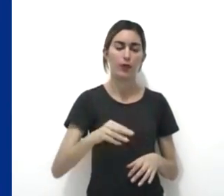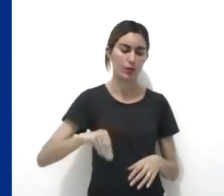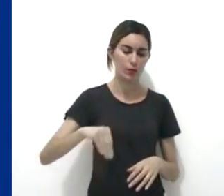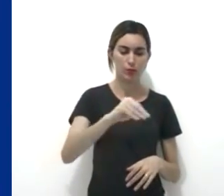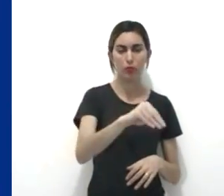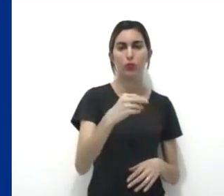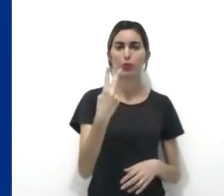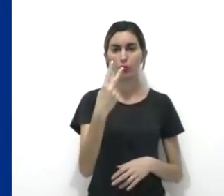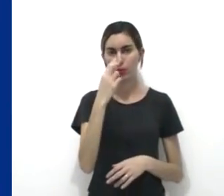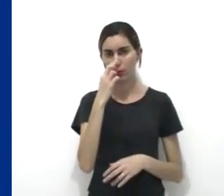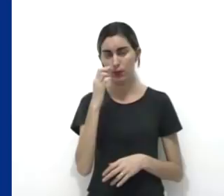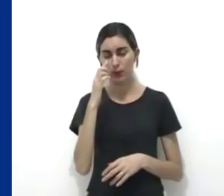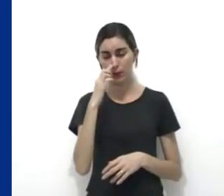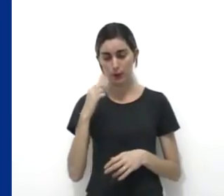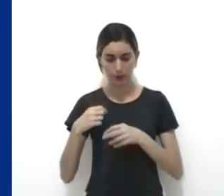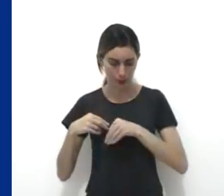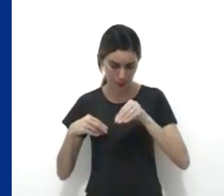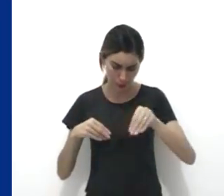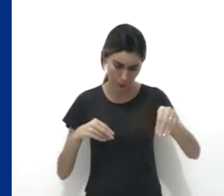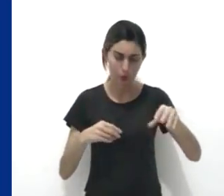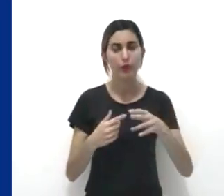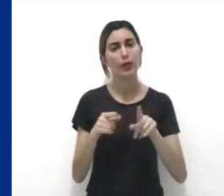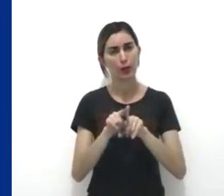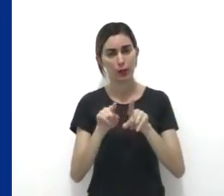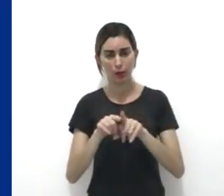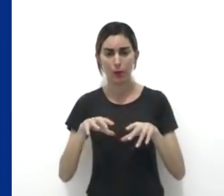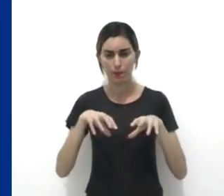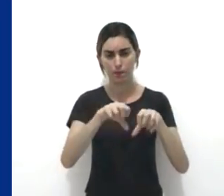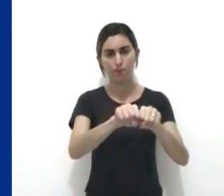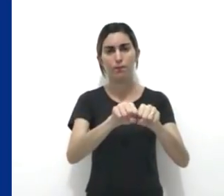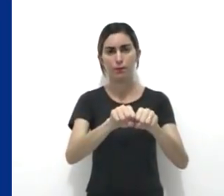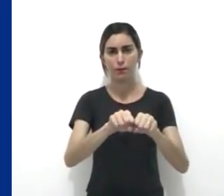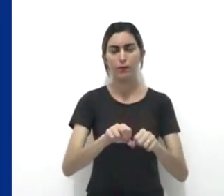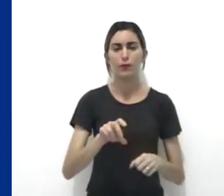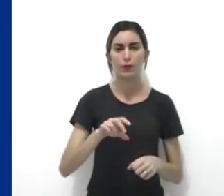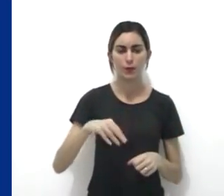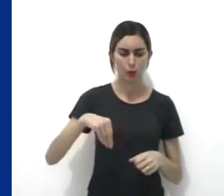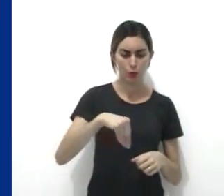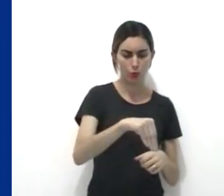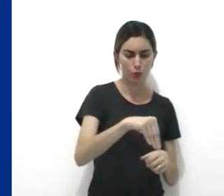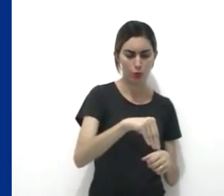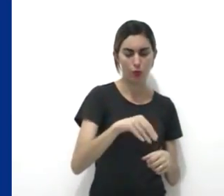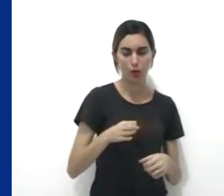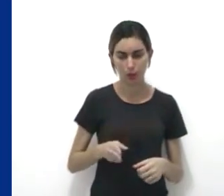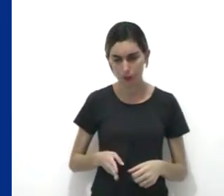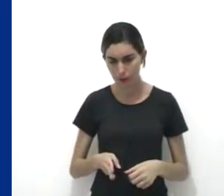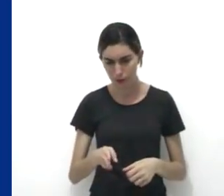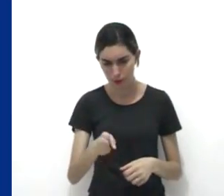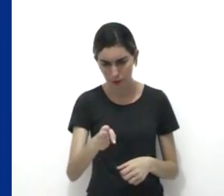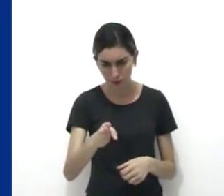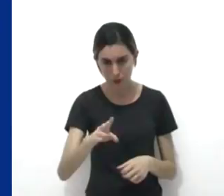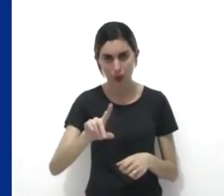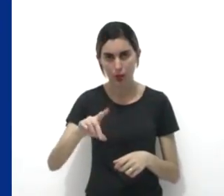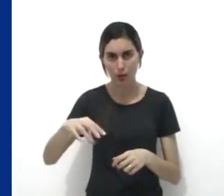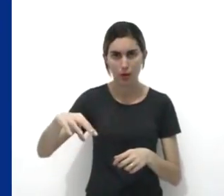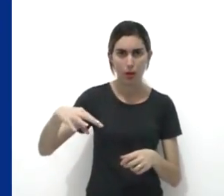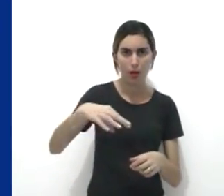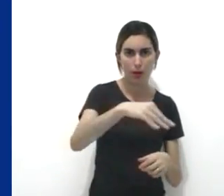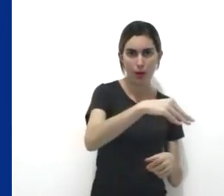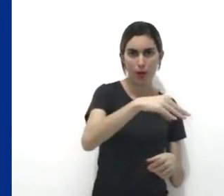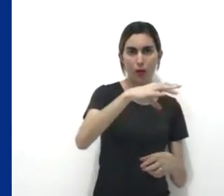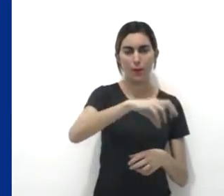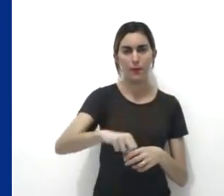seu condutor. Eles caminham para frente e capturam em diagonal. Então, eles só podem andar